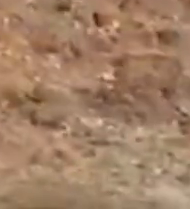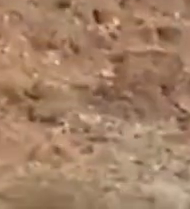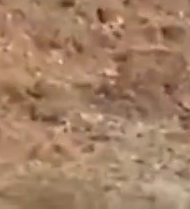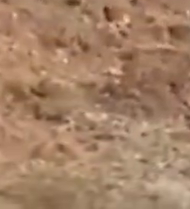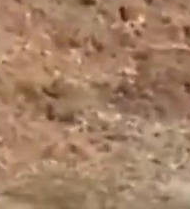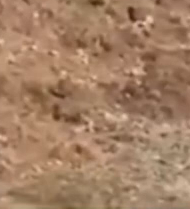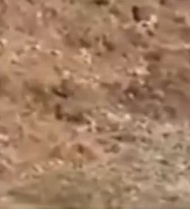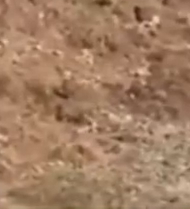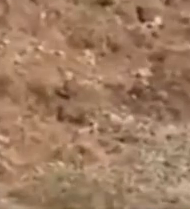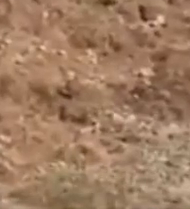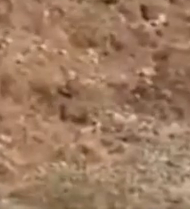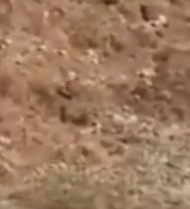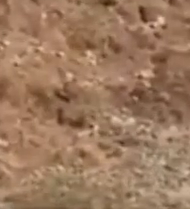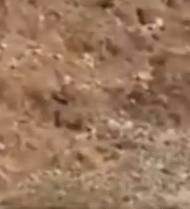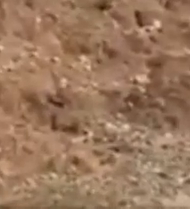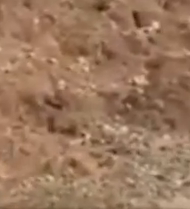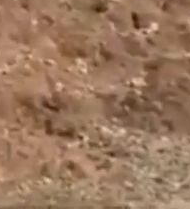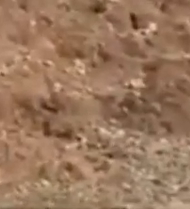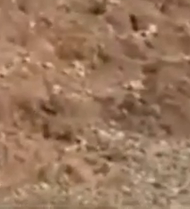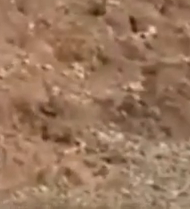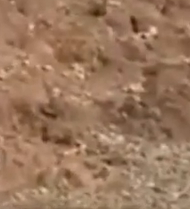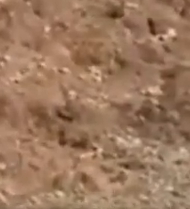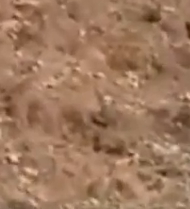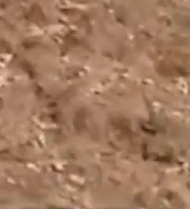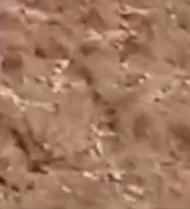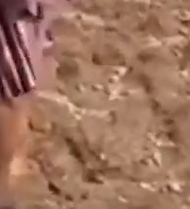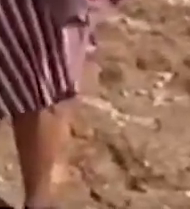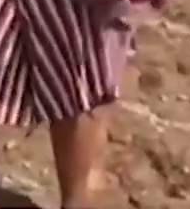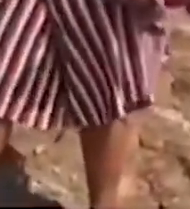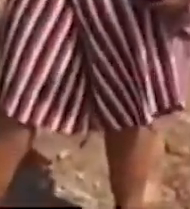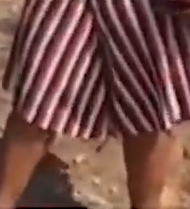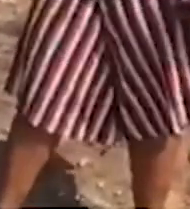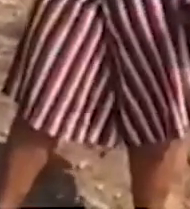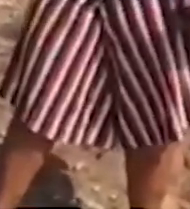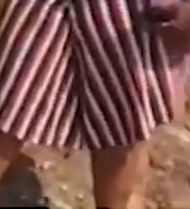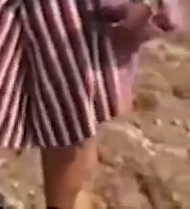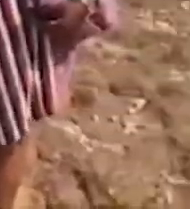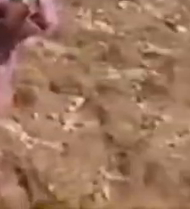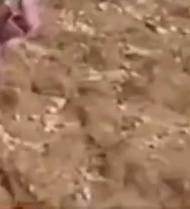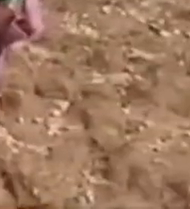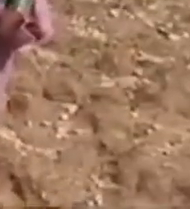Por isso nós pedimos sobre o estado do Rio de Janeiro, vem